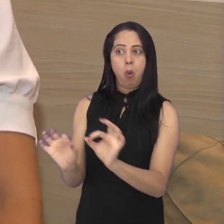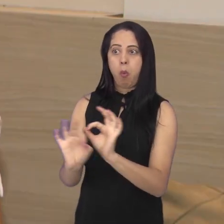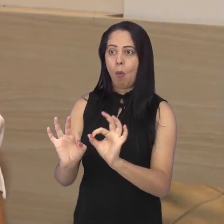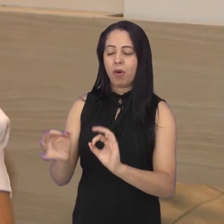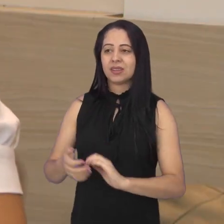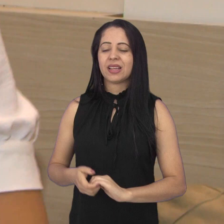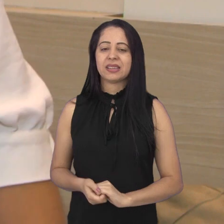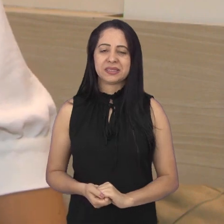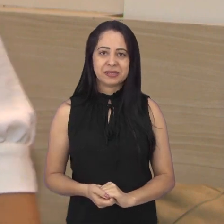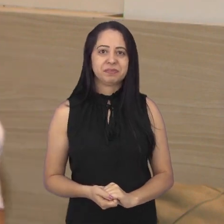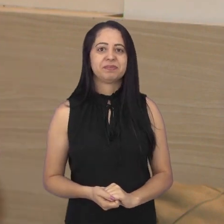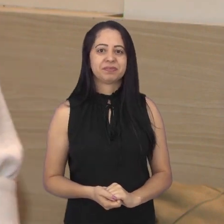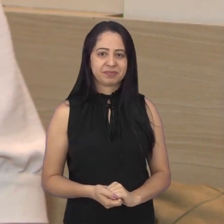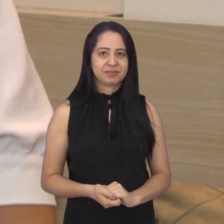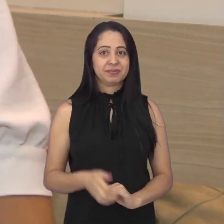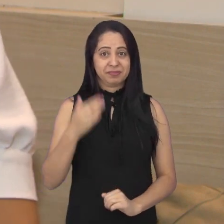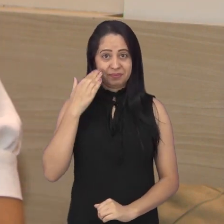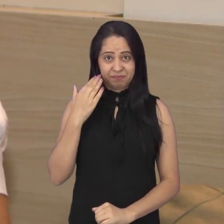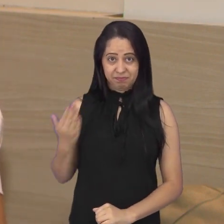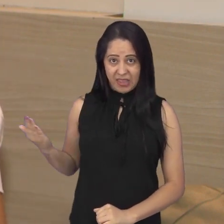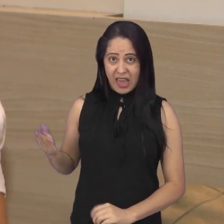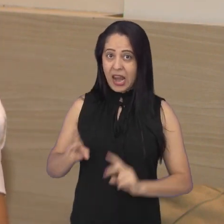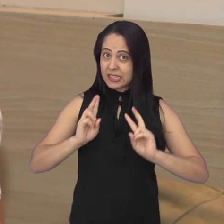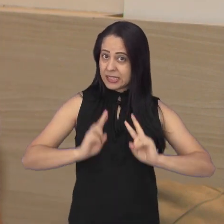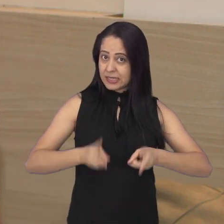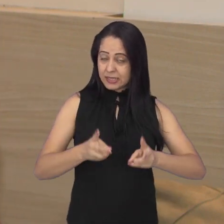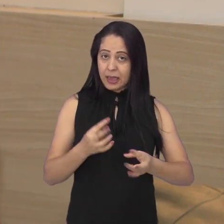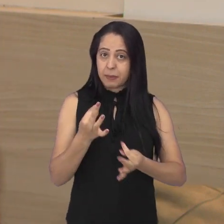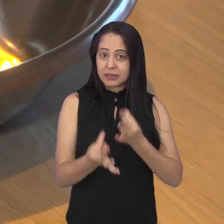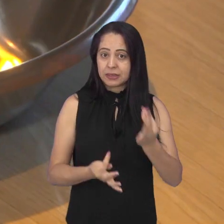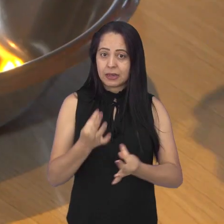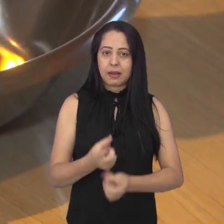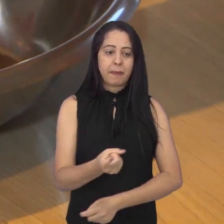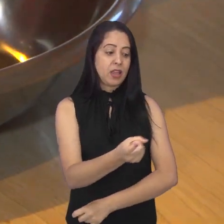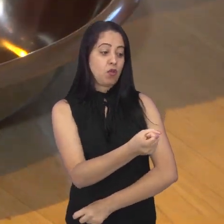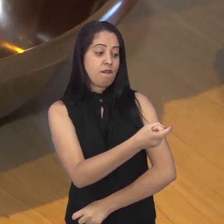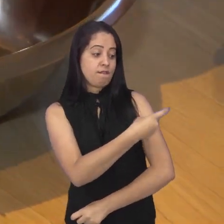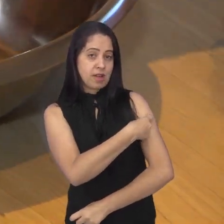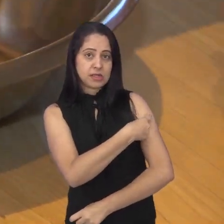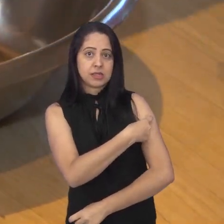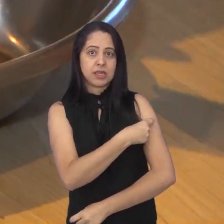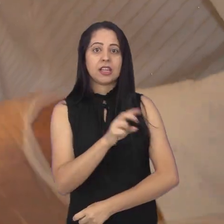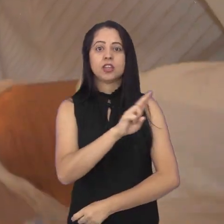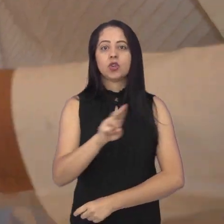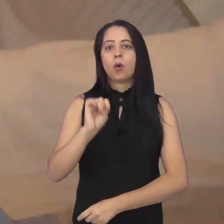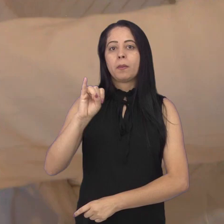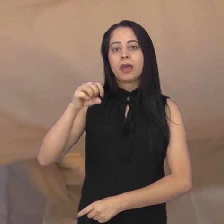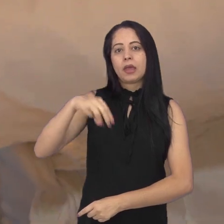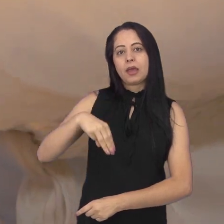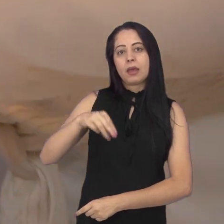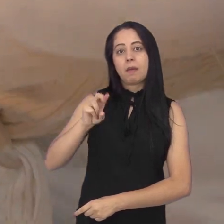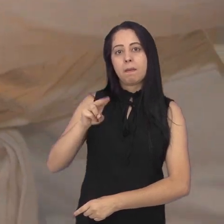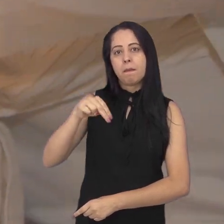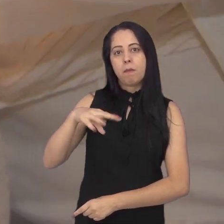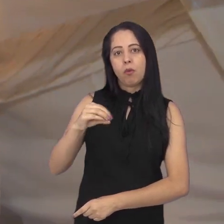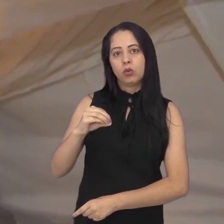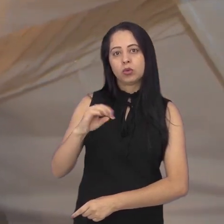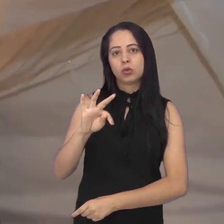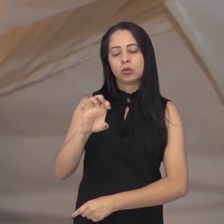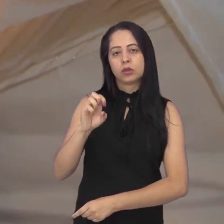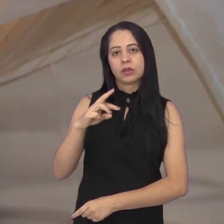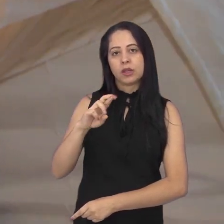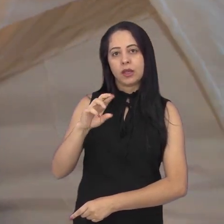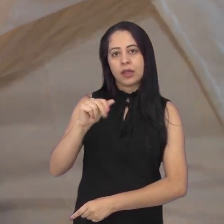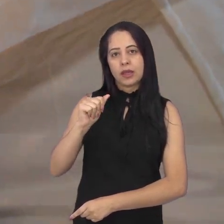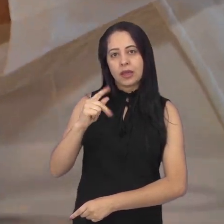alergia. No caso da Nívia, o tratamento é realizado com vacinas, chamadas de imunoterapia. As doses